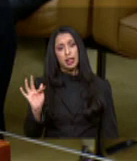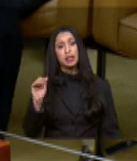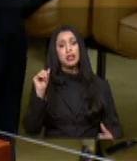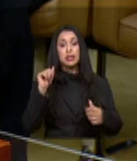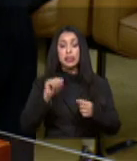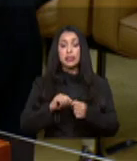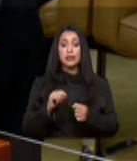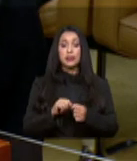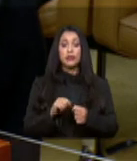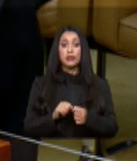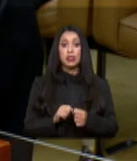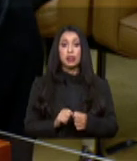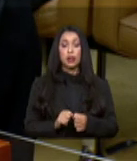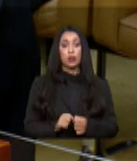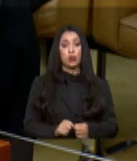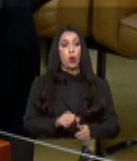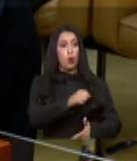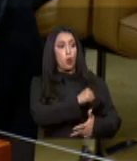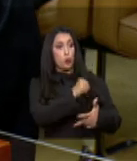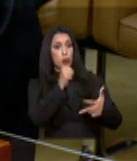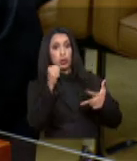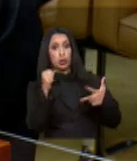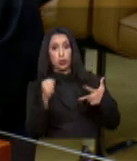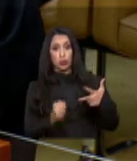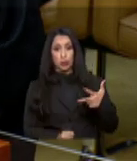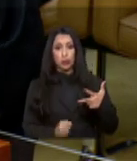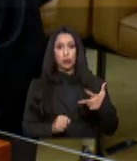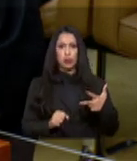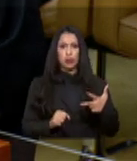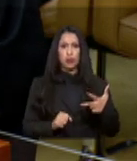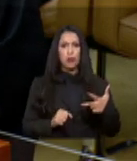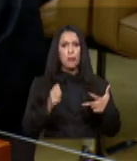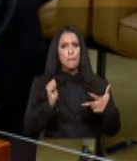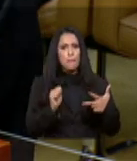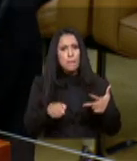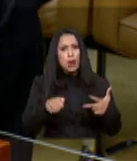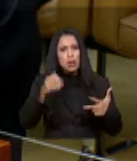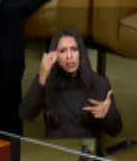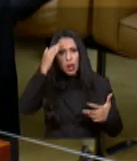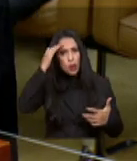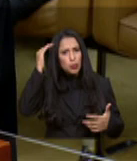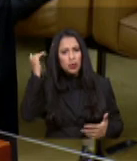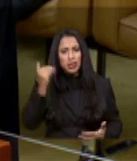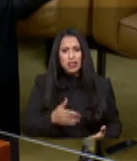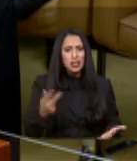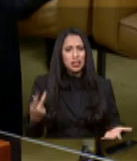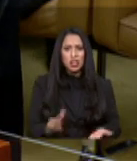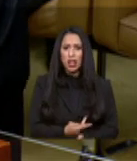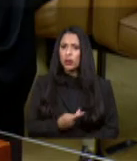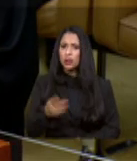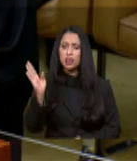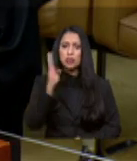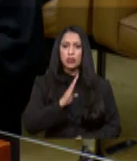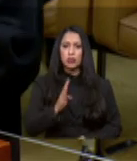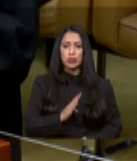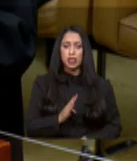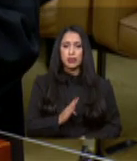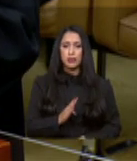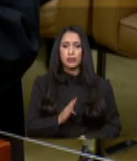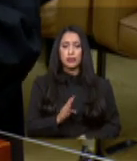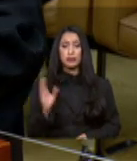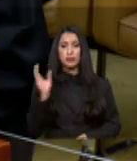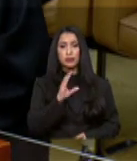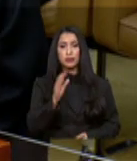que o poder público faça cumprir algo que já aconteceu no Brasil. Eu vou dizer rapidamente aqui,